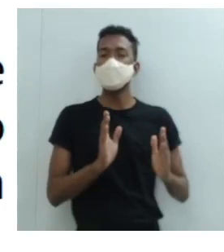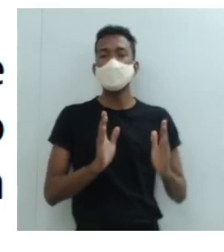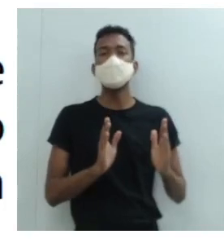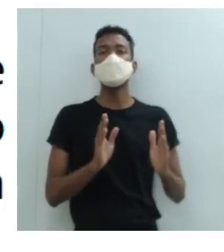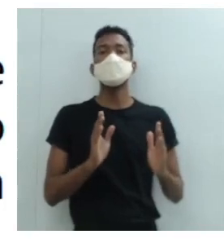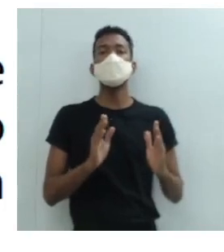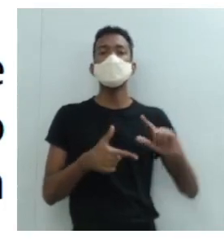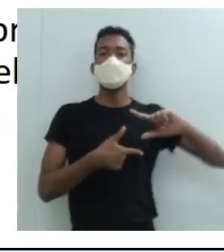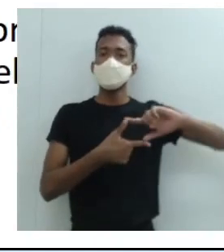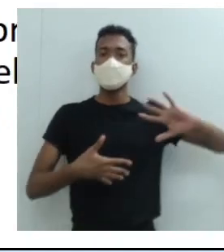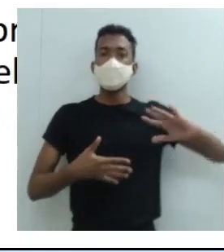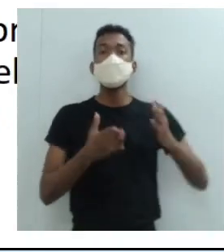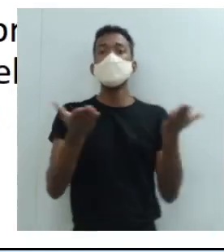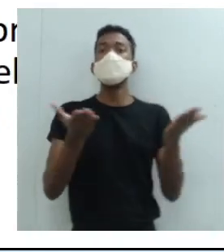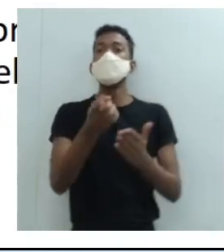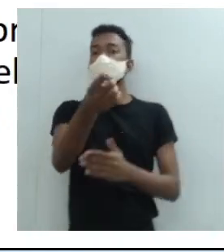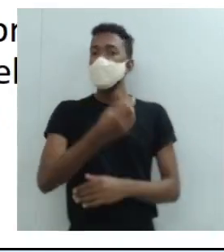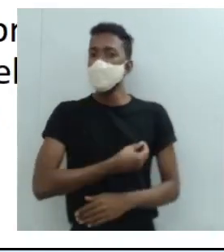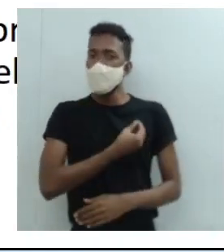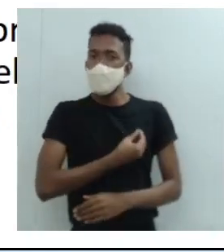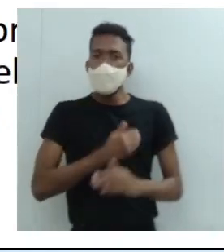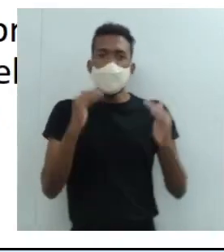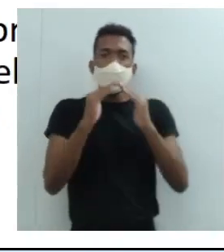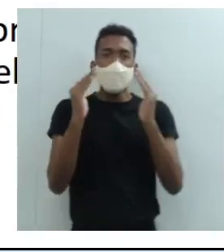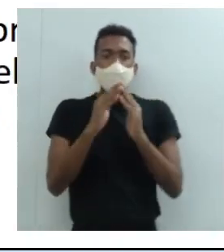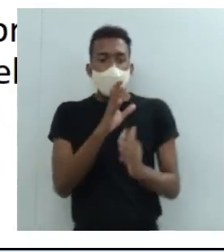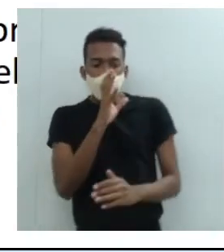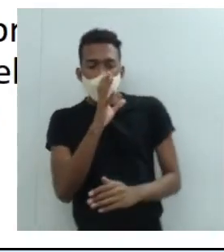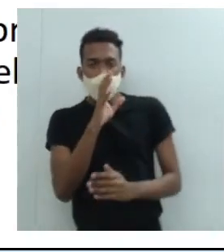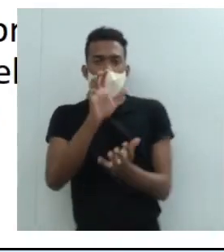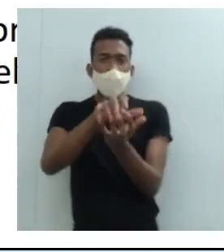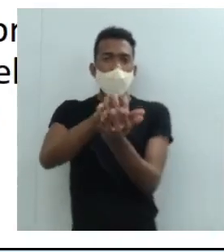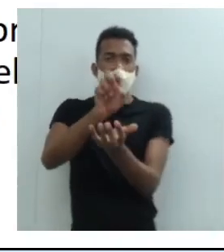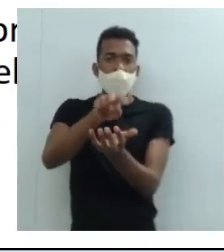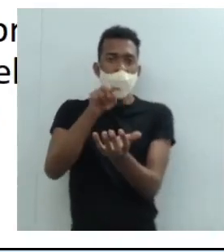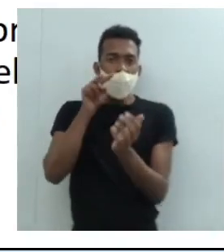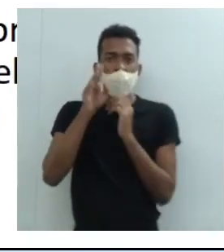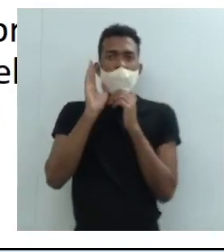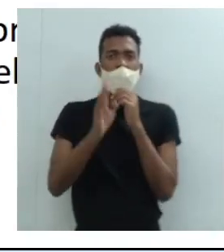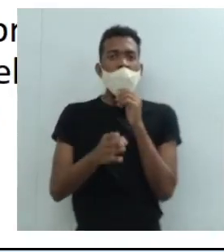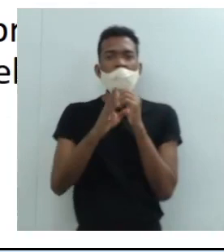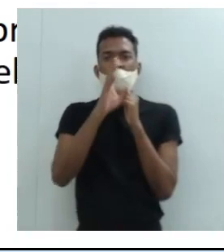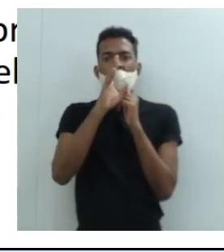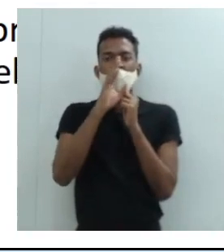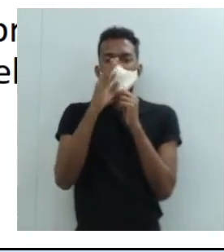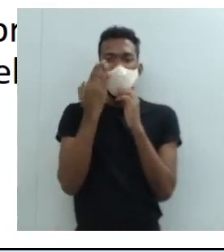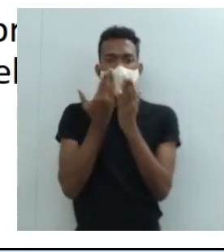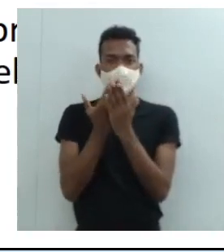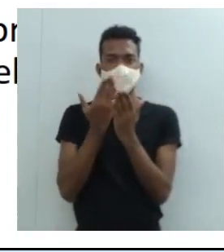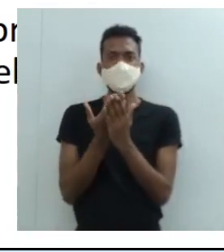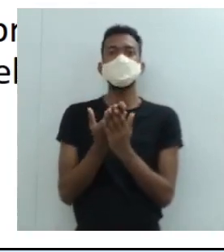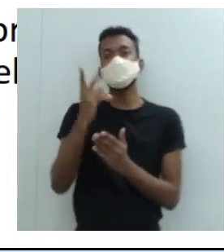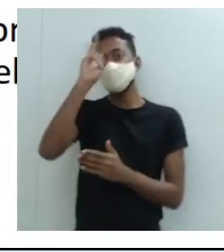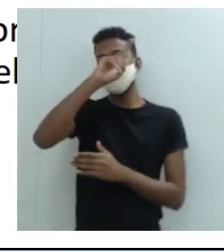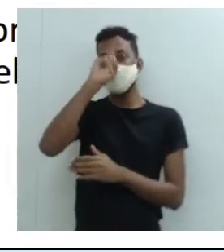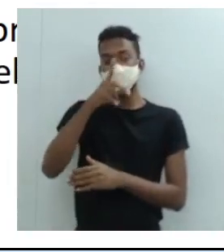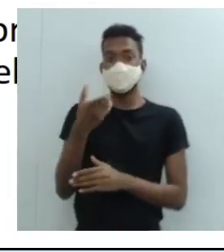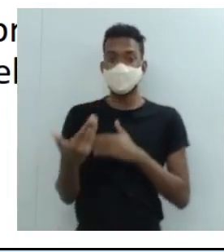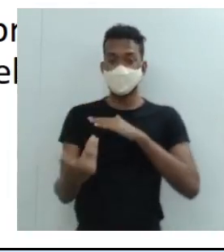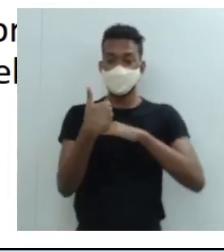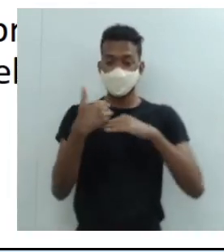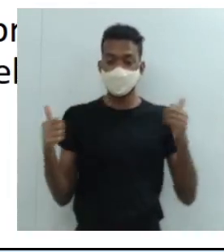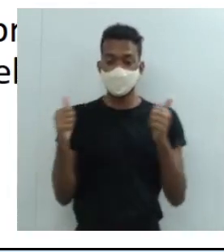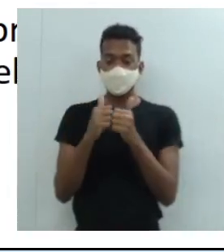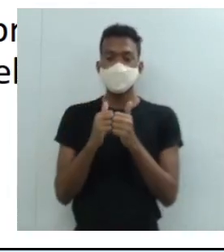casa, nesse exato momento, assistindo a Educa PE, olha, assistindo a aula de História na nave com o professor